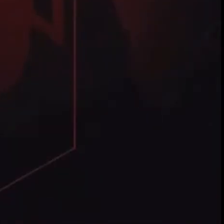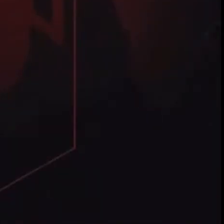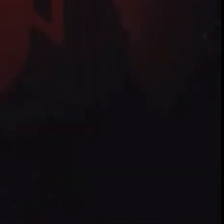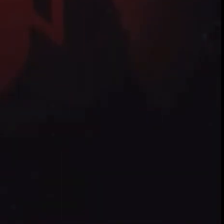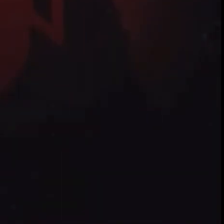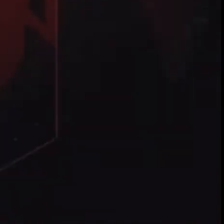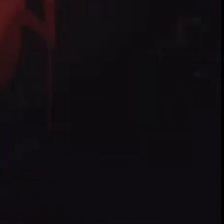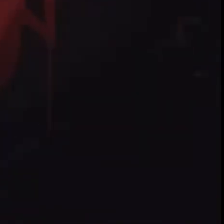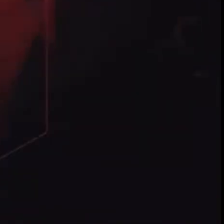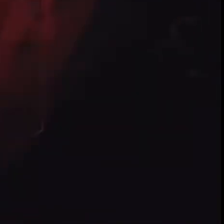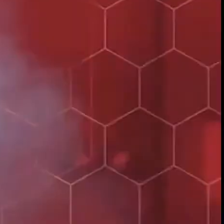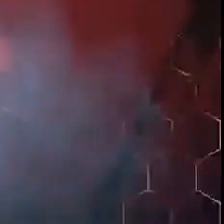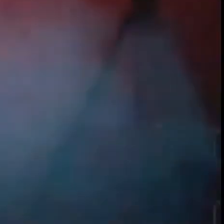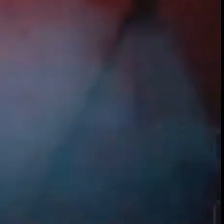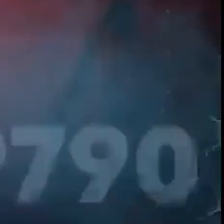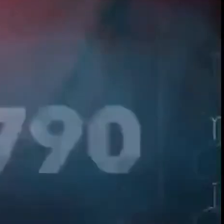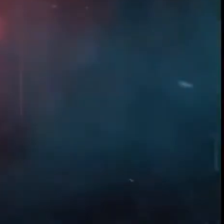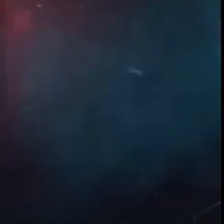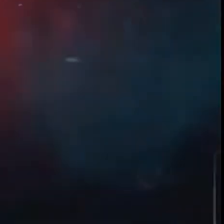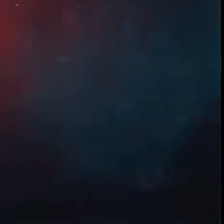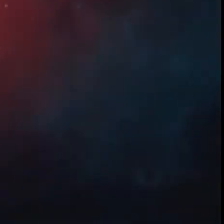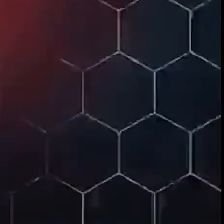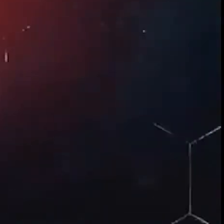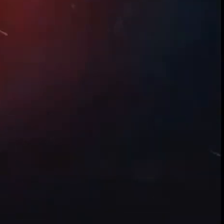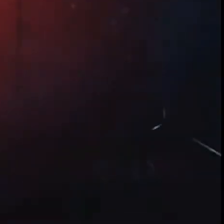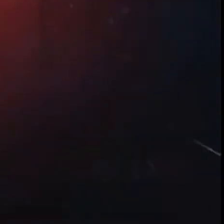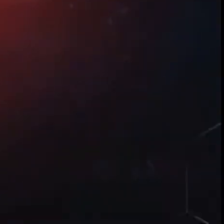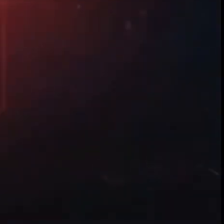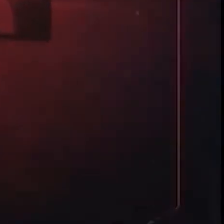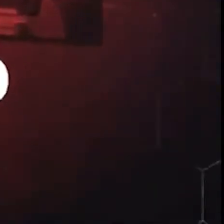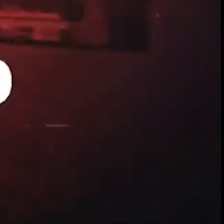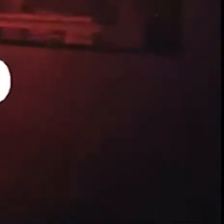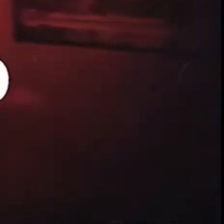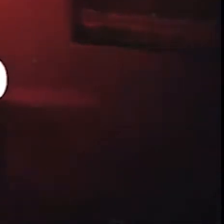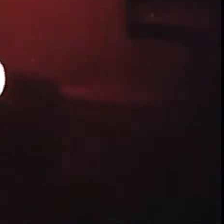819-8972-9790. Envie também sua sugestão de pauta. Adicione aí